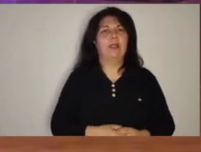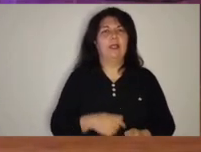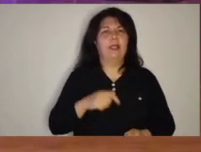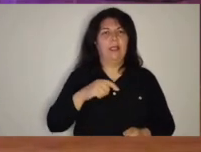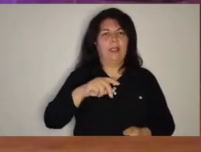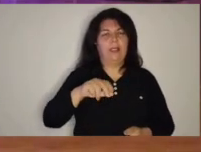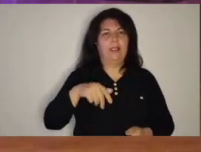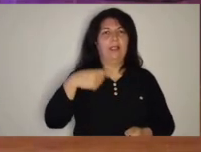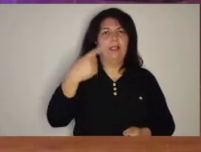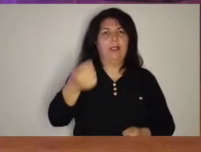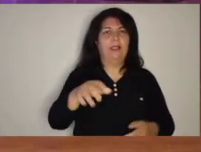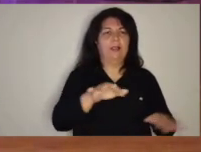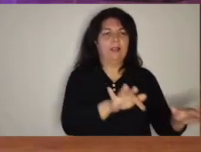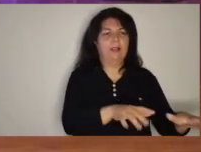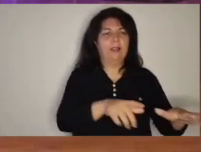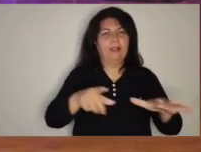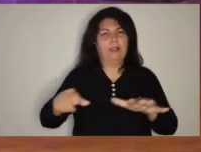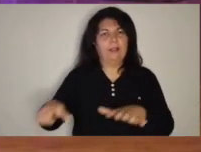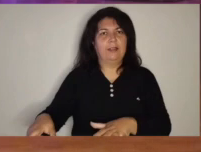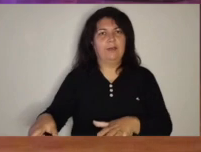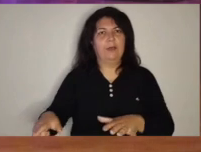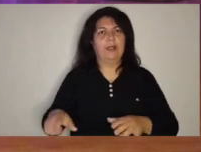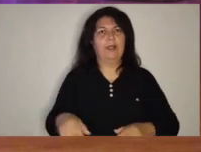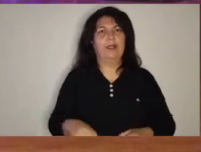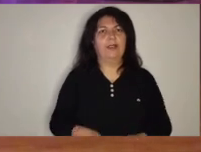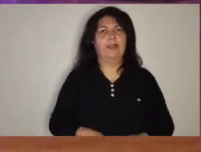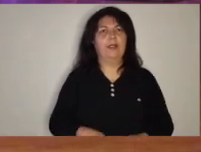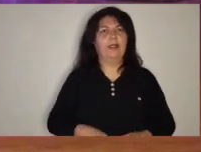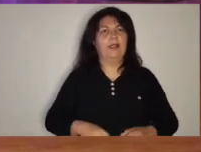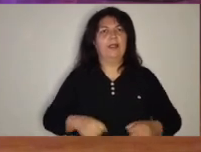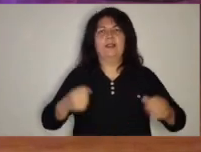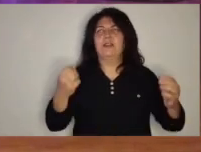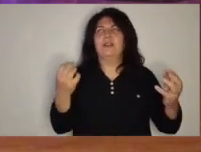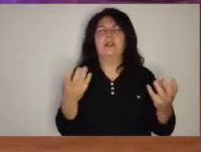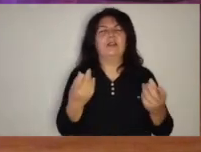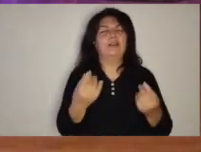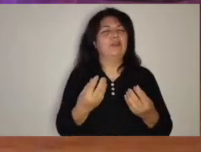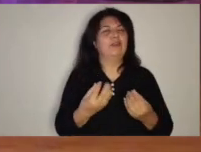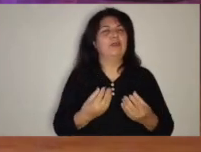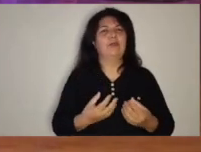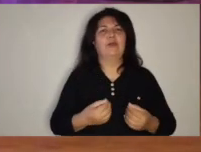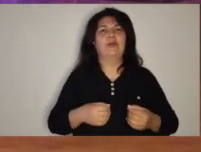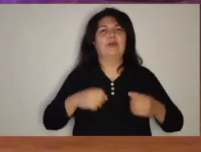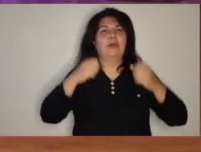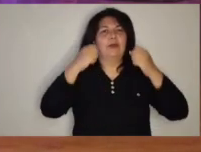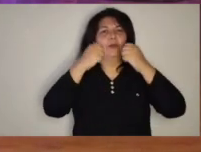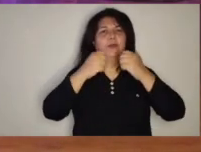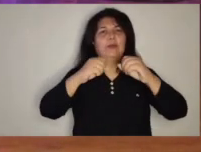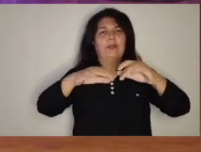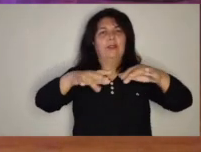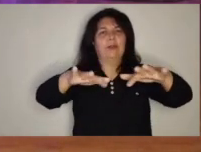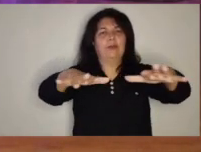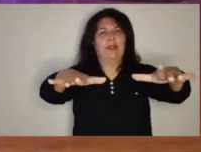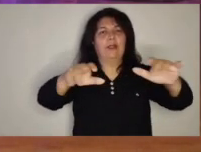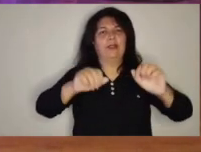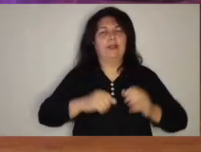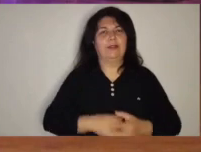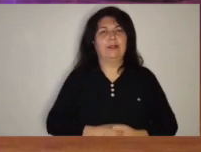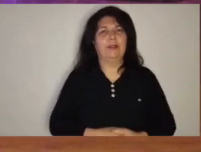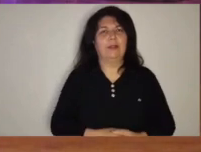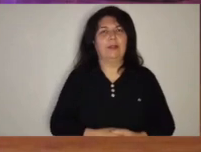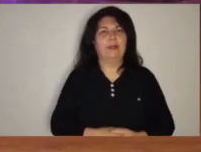Decida viver o extraordinário em nome do Senhor Jesus Cristo. E que você tenha uma semana repleta de bênçãos.